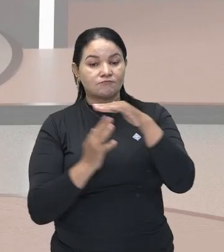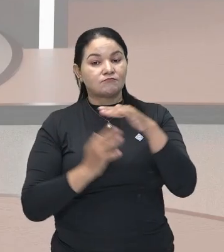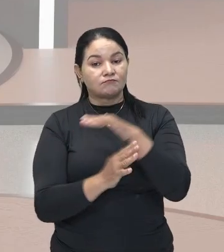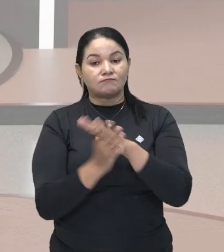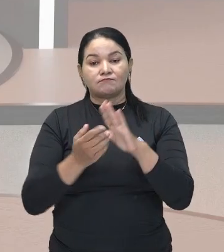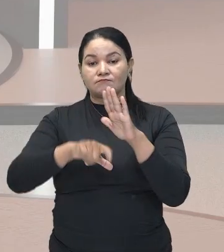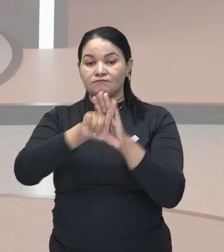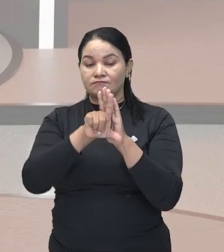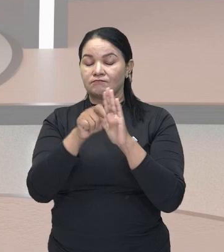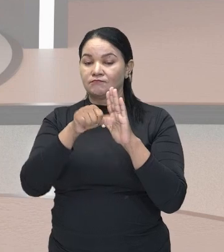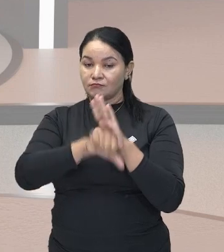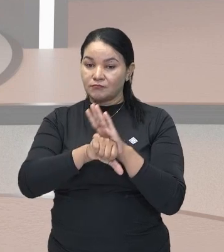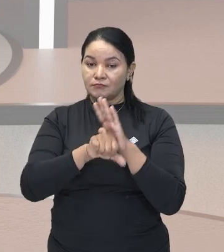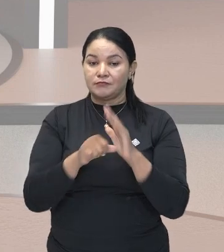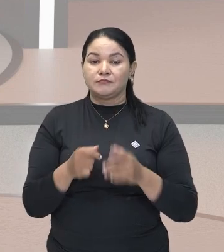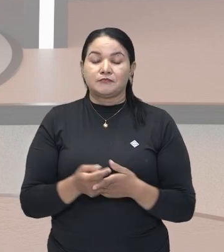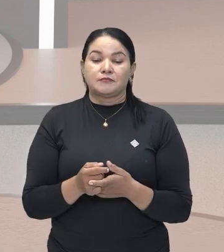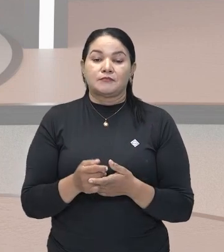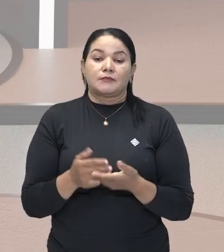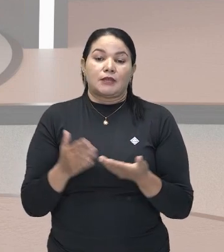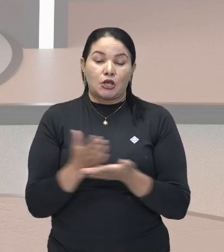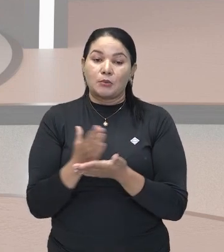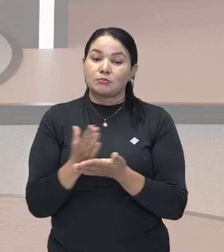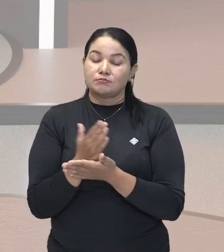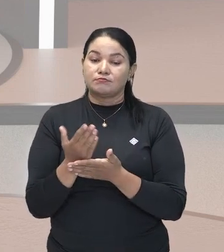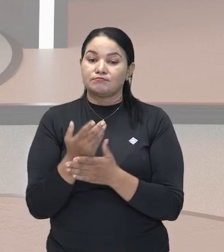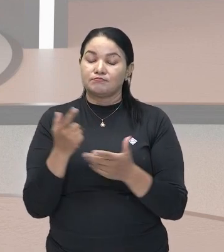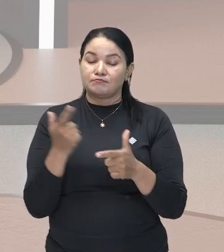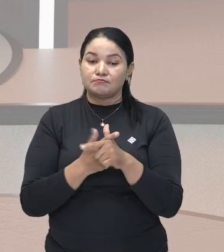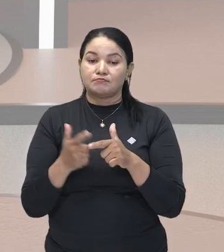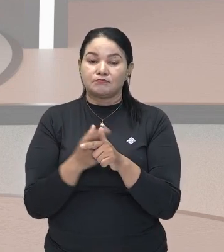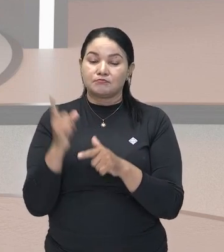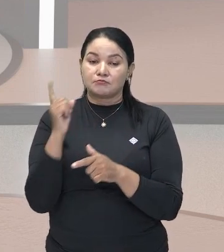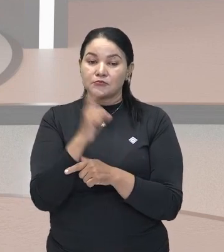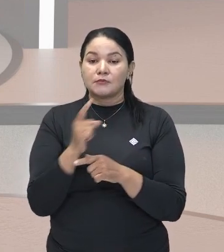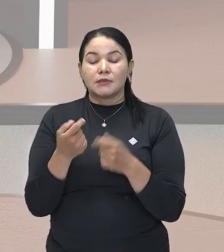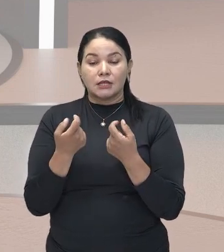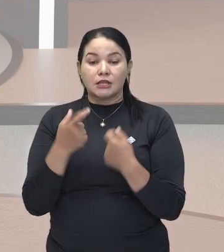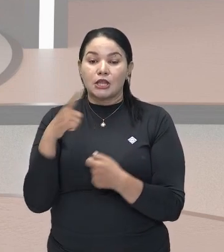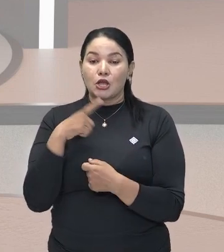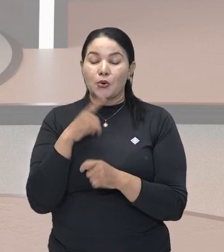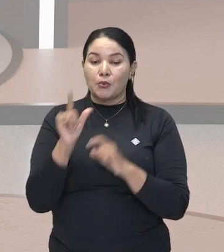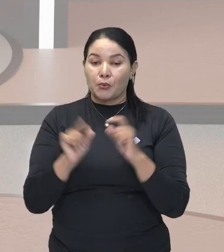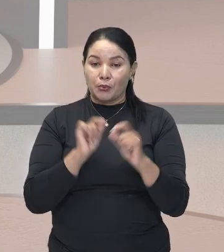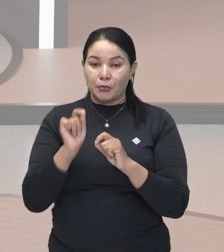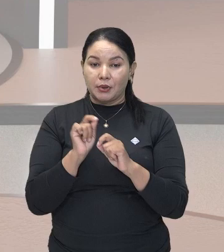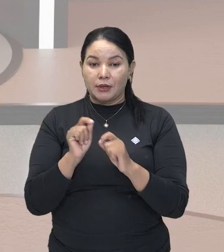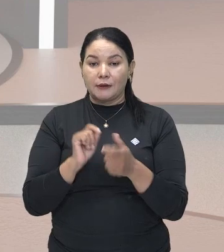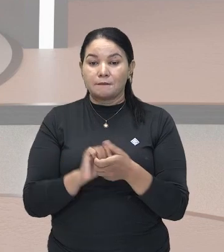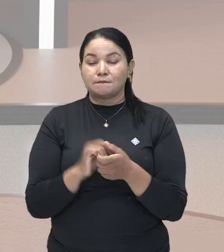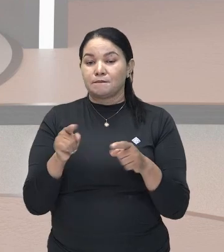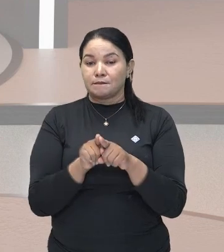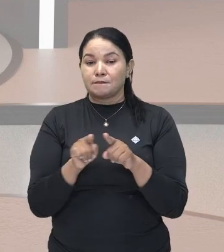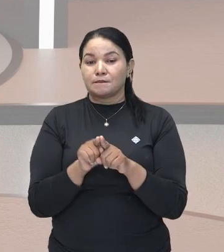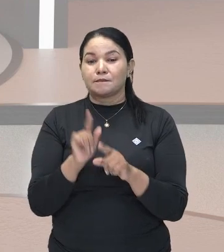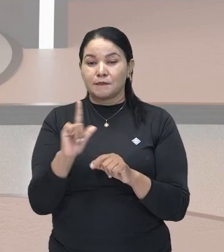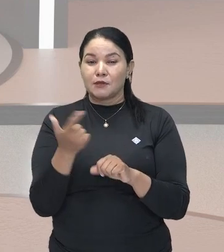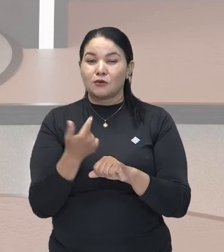de ter essa situação da imigração, também vai existir, gente, a questão racial,